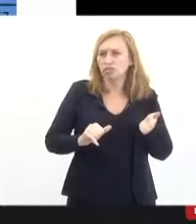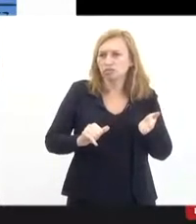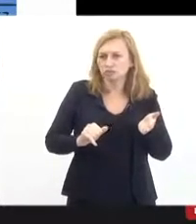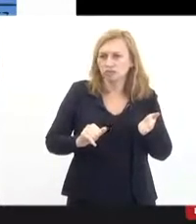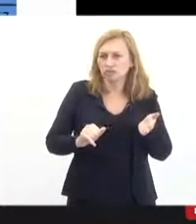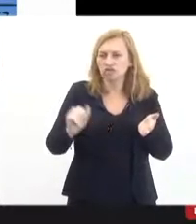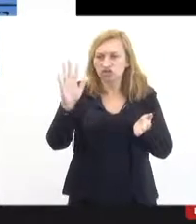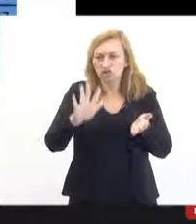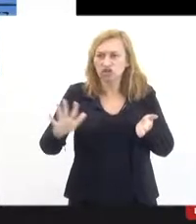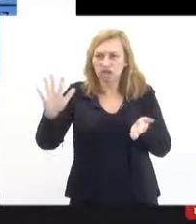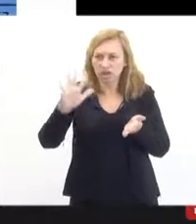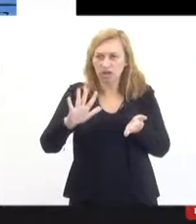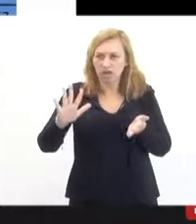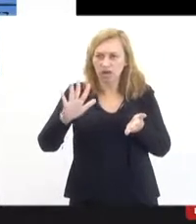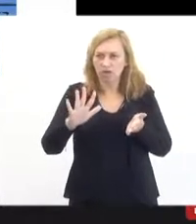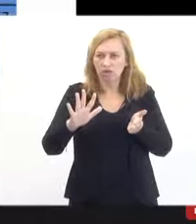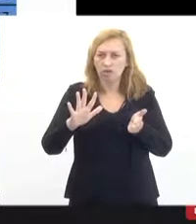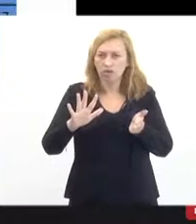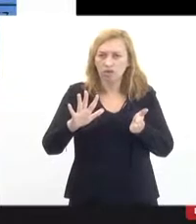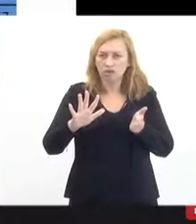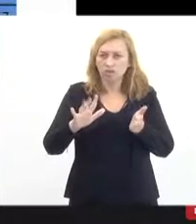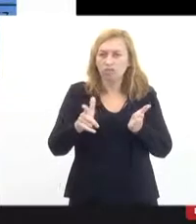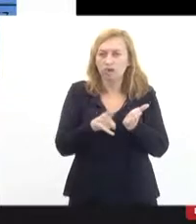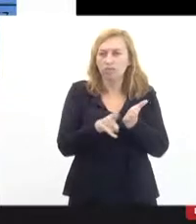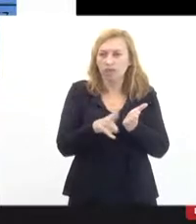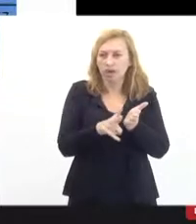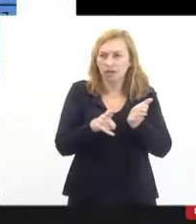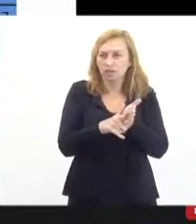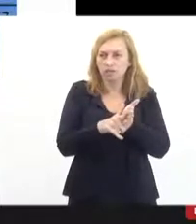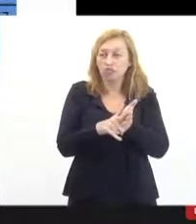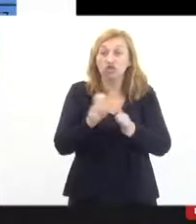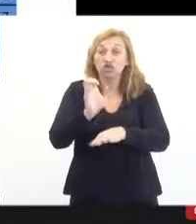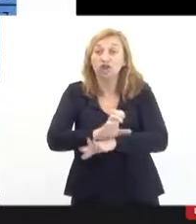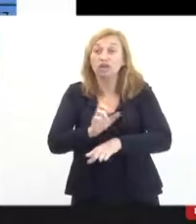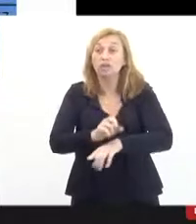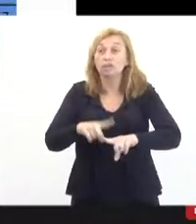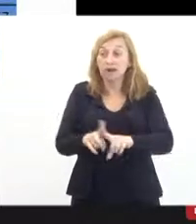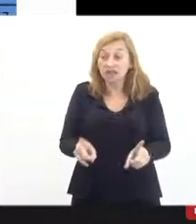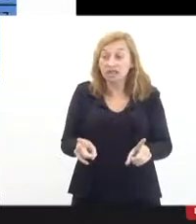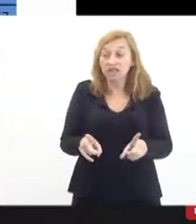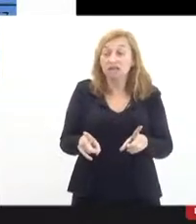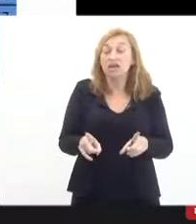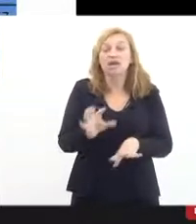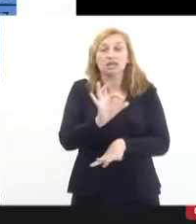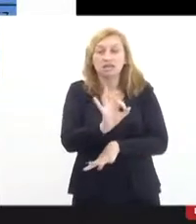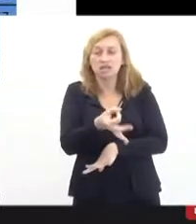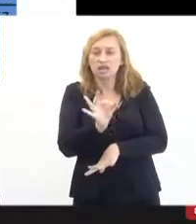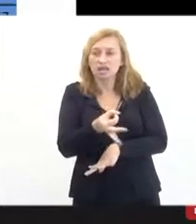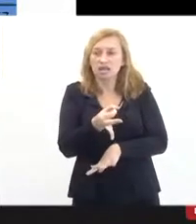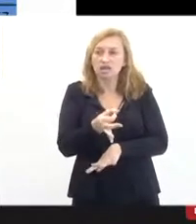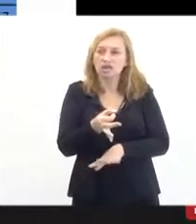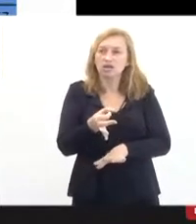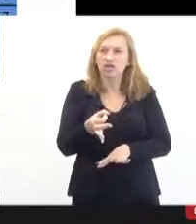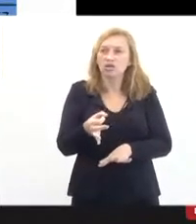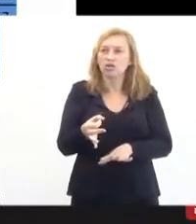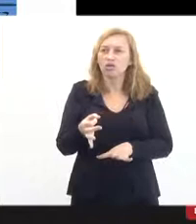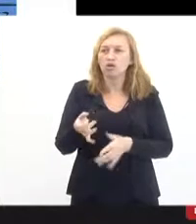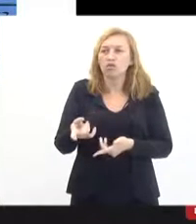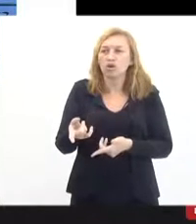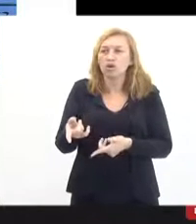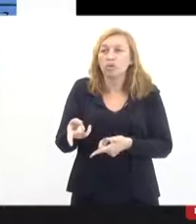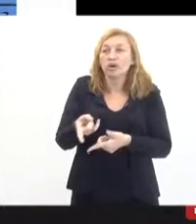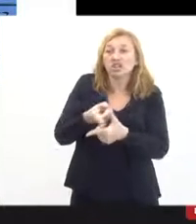Ele não era para figurar no balanço geral do Estado e sim ficar sendo considerado como um ativo